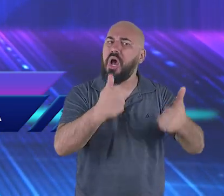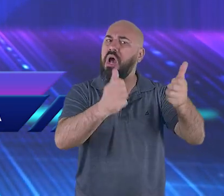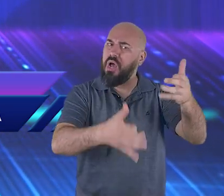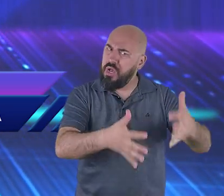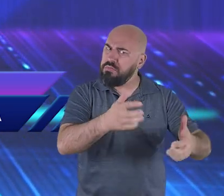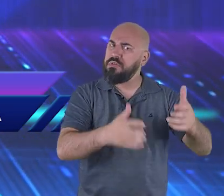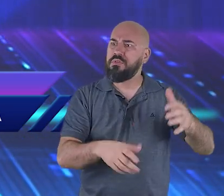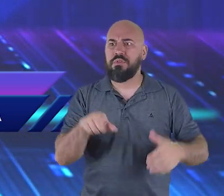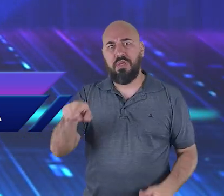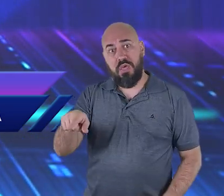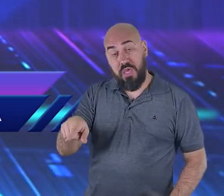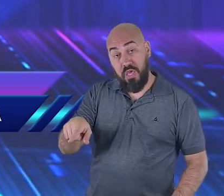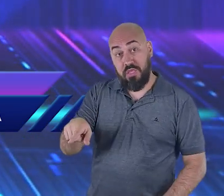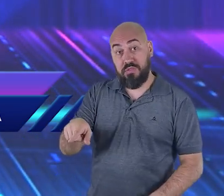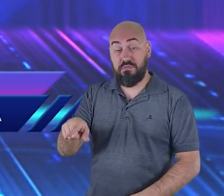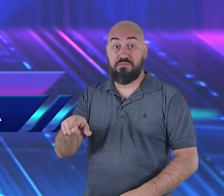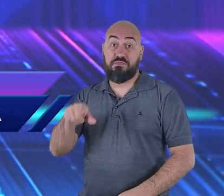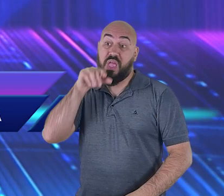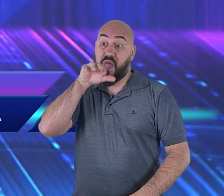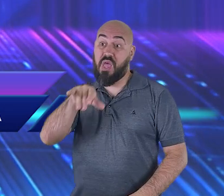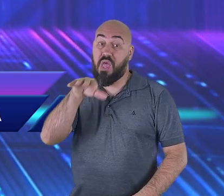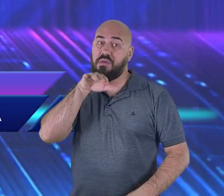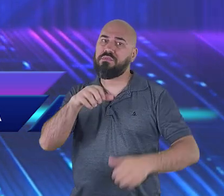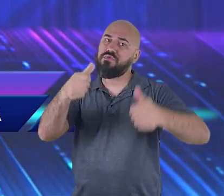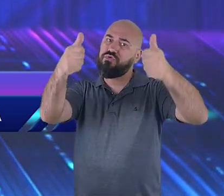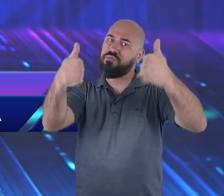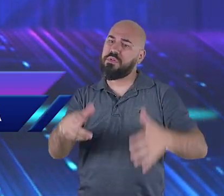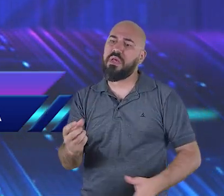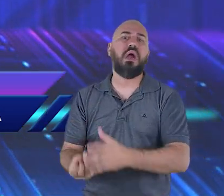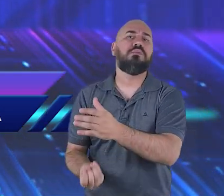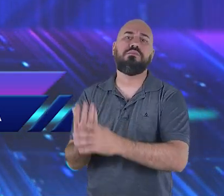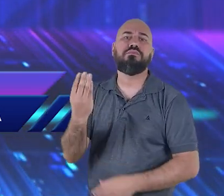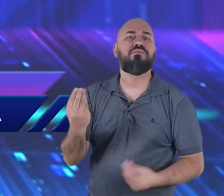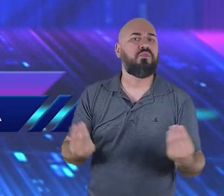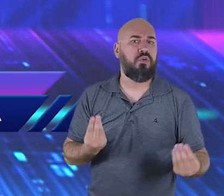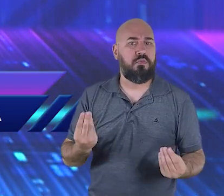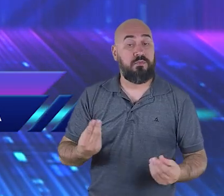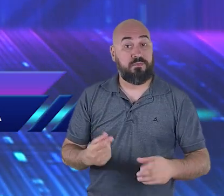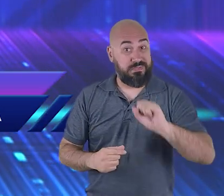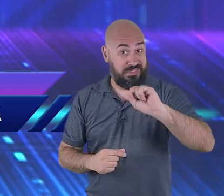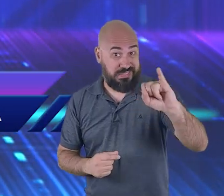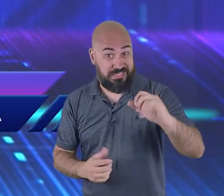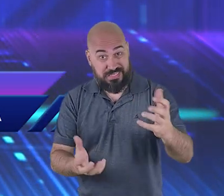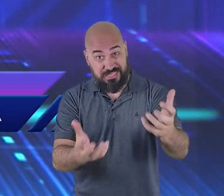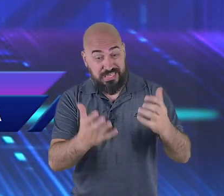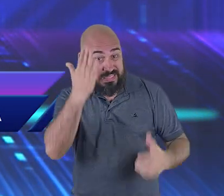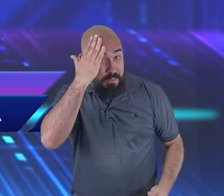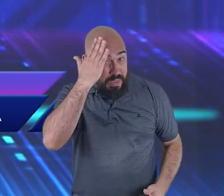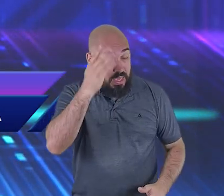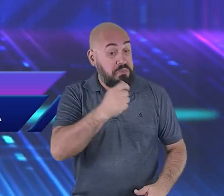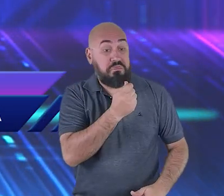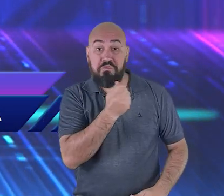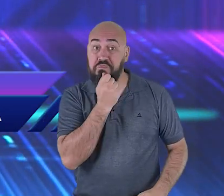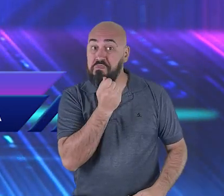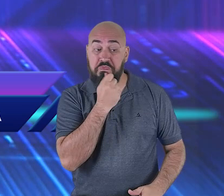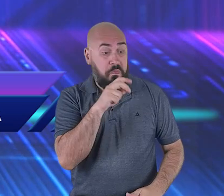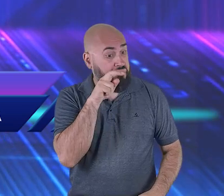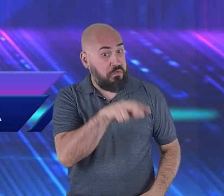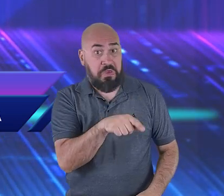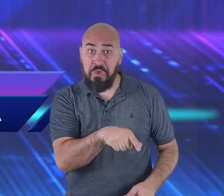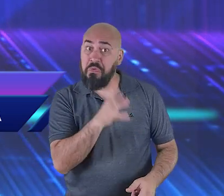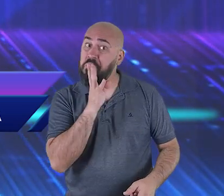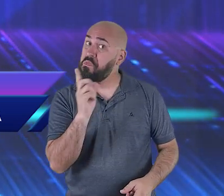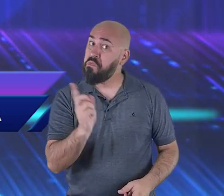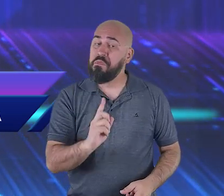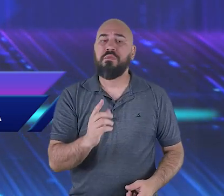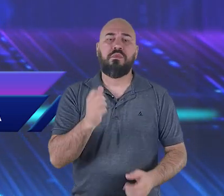NT Play e lá você vai ter acesso a todos os programas do Arena do Futuro e lá você vai encontrar temas falando sobre besta do